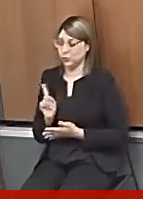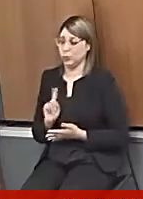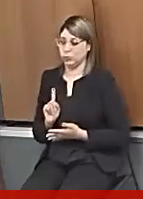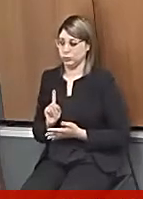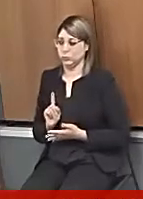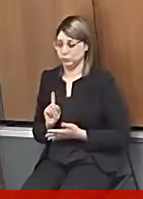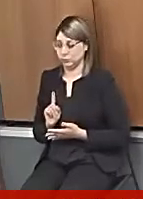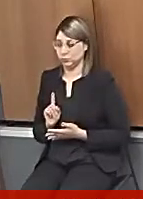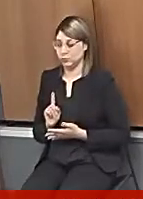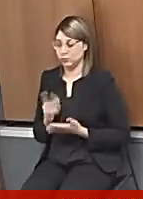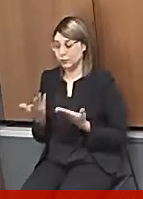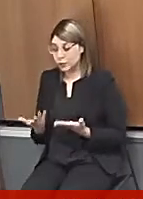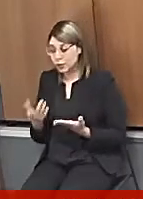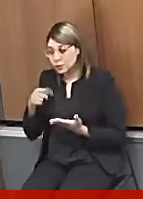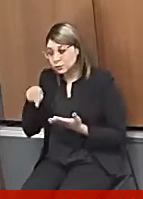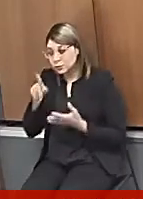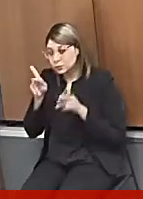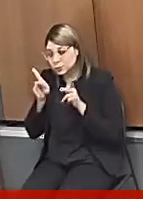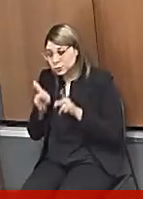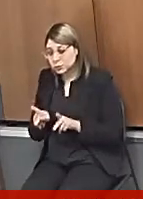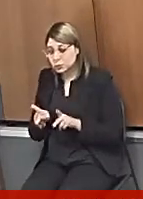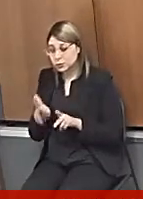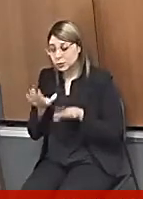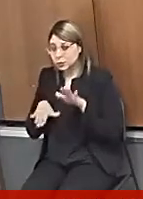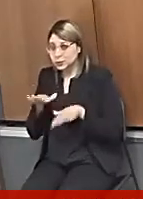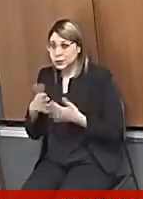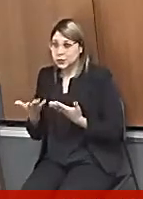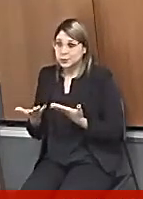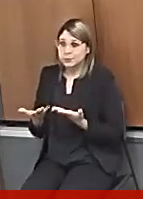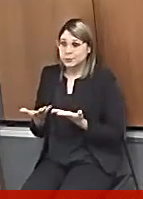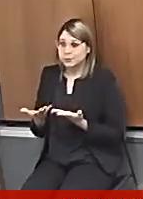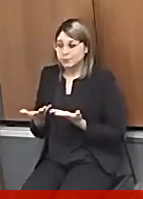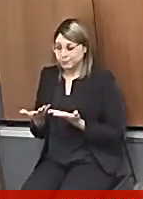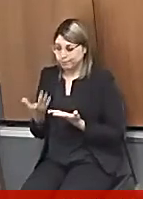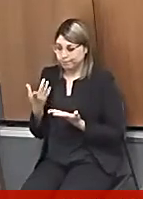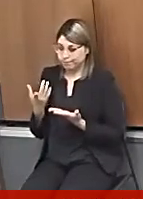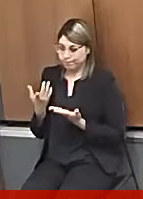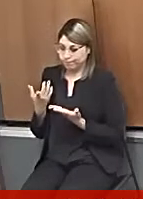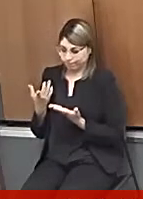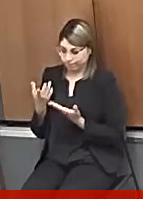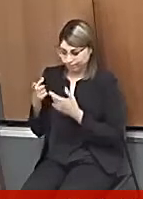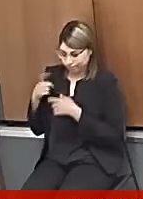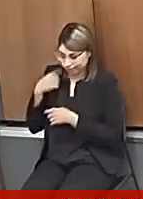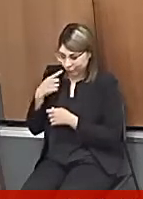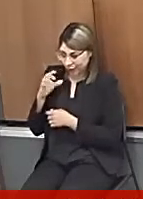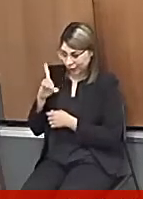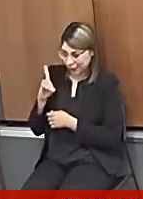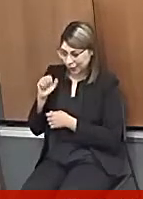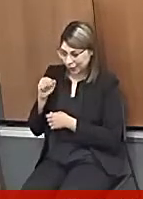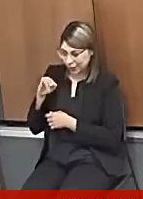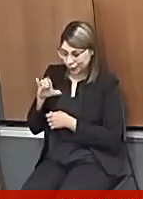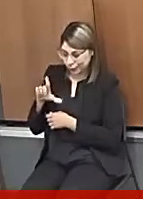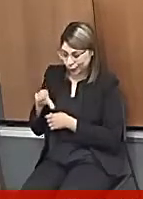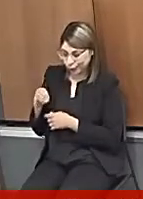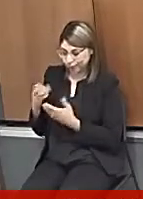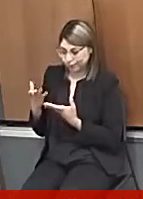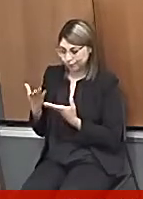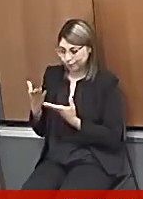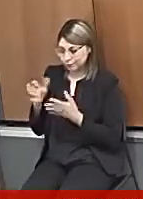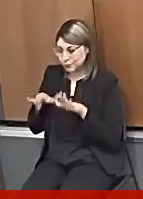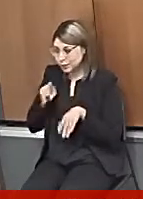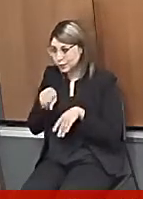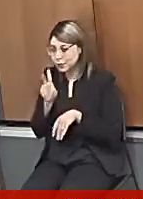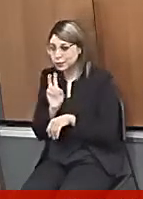é e que essas pessoas ficam às vezes doutor danilo nem nas mãos de